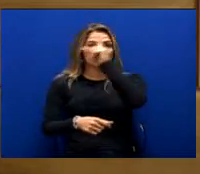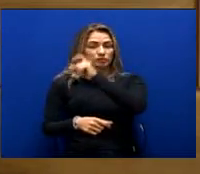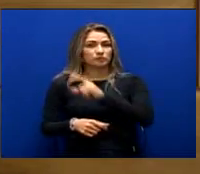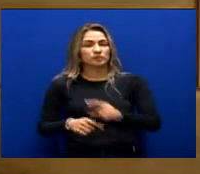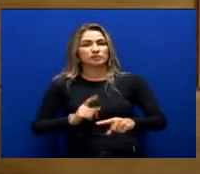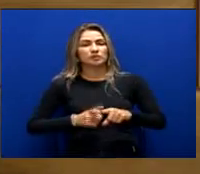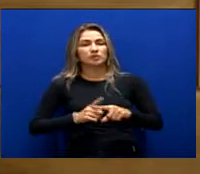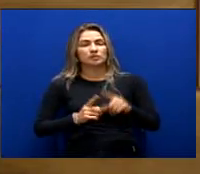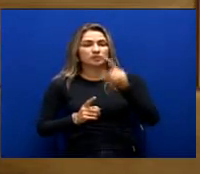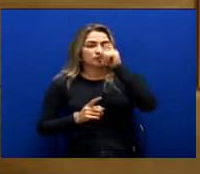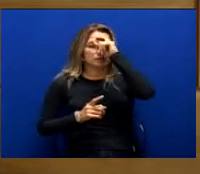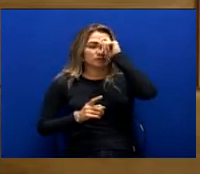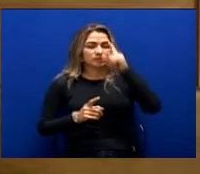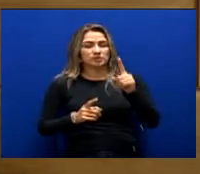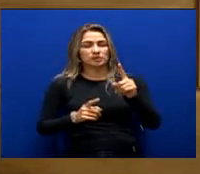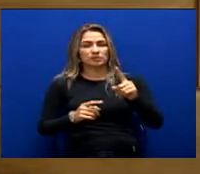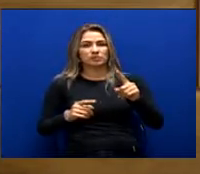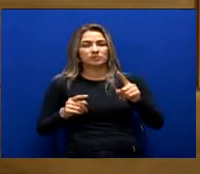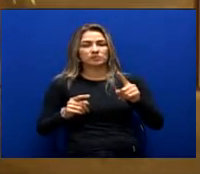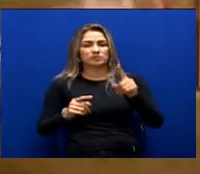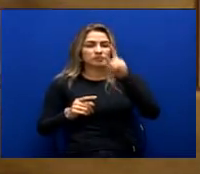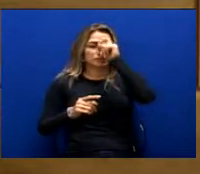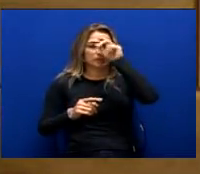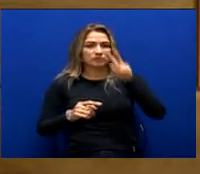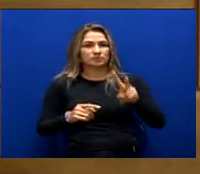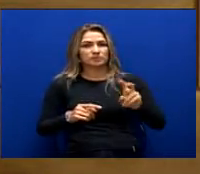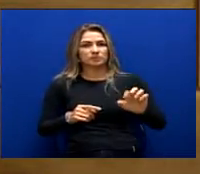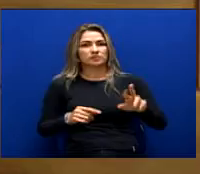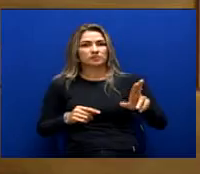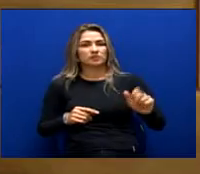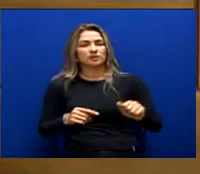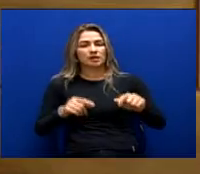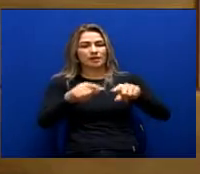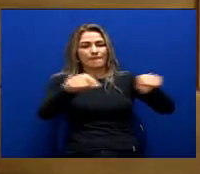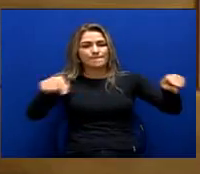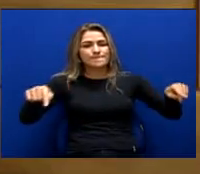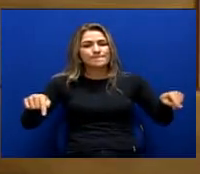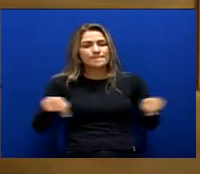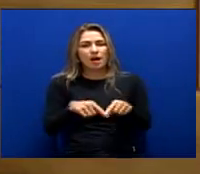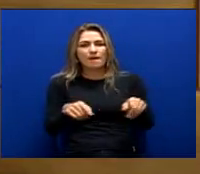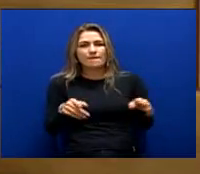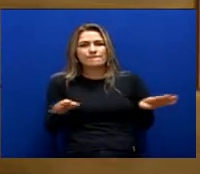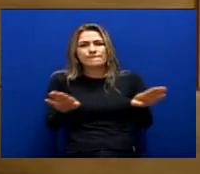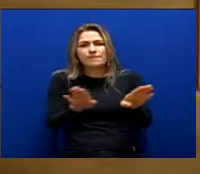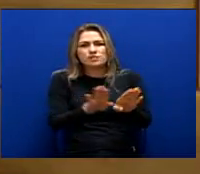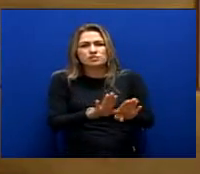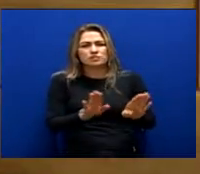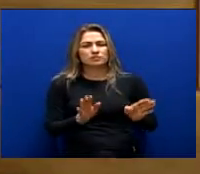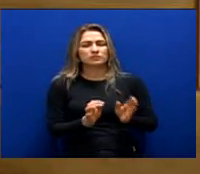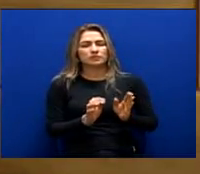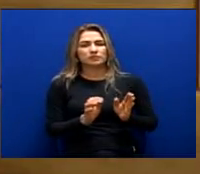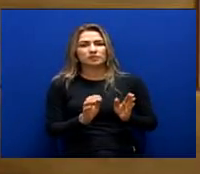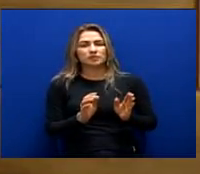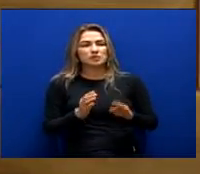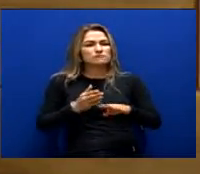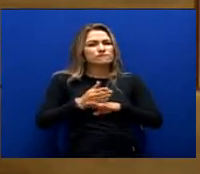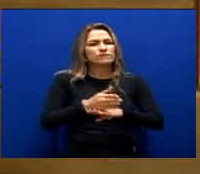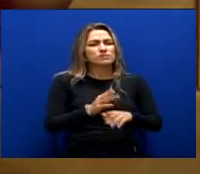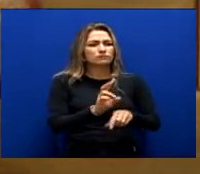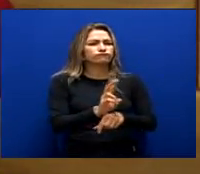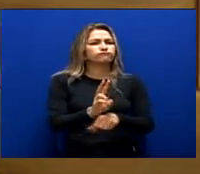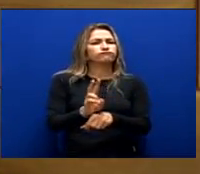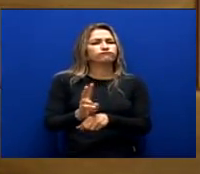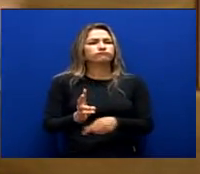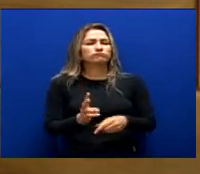paredes relatam que desgastaram tudo que ganhavam é porque não tinha uma fiscalização adequada imagine isso